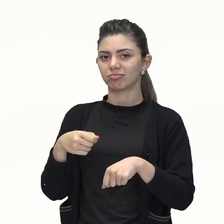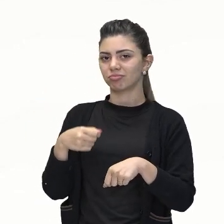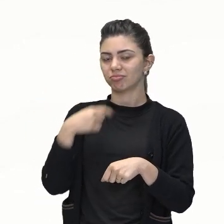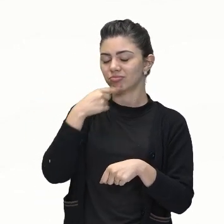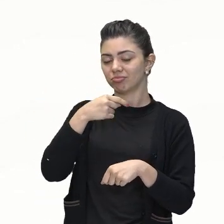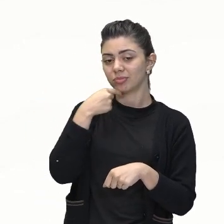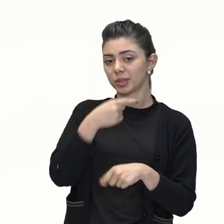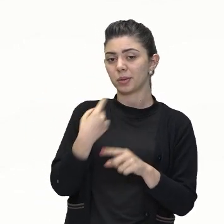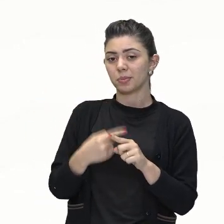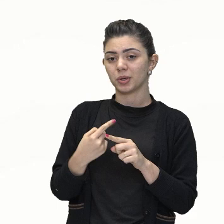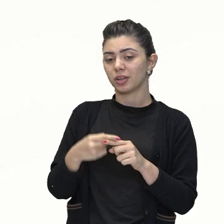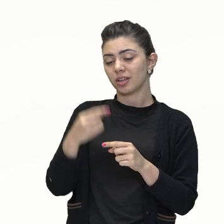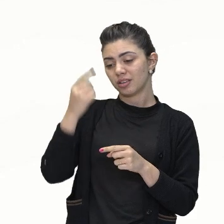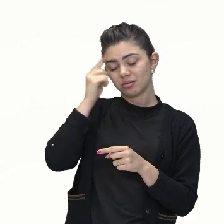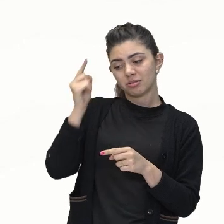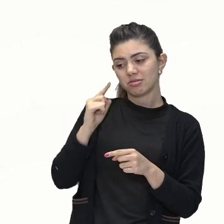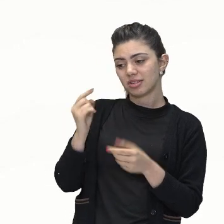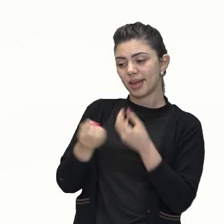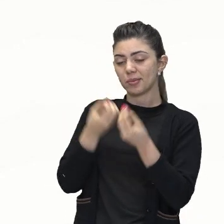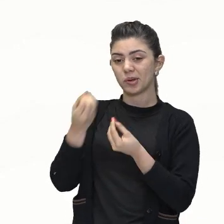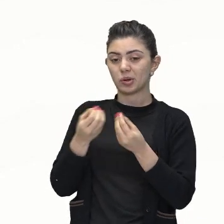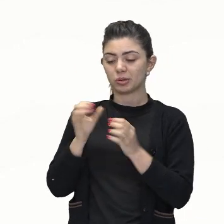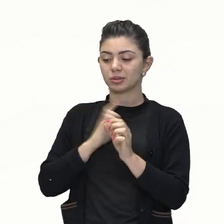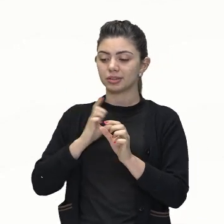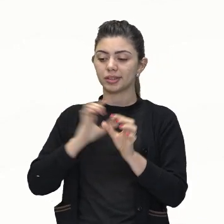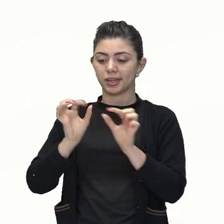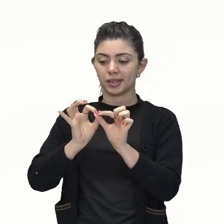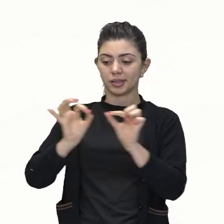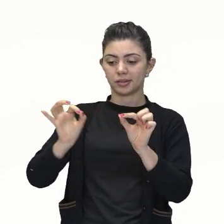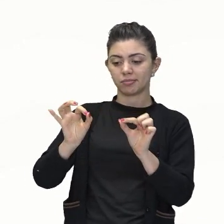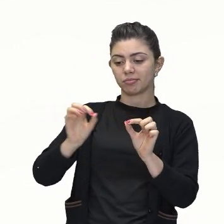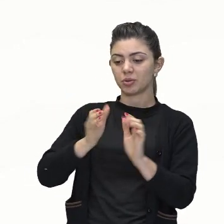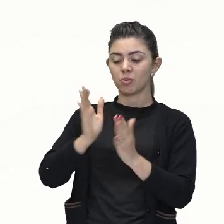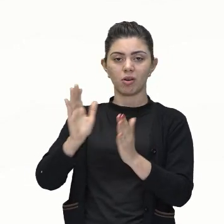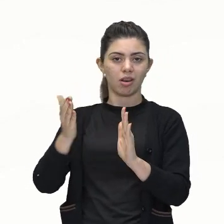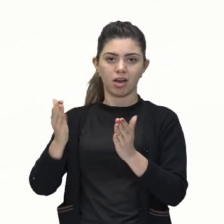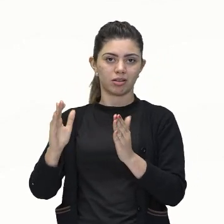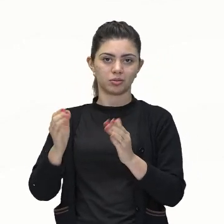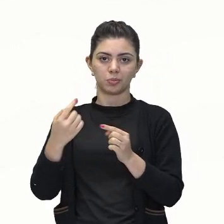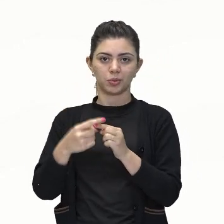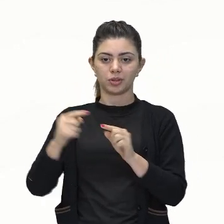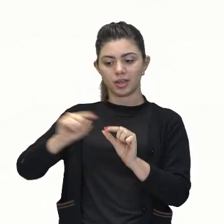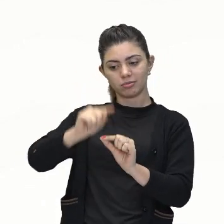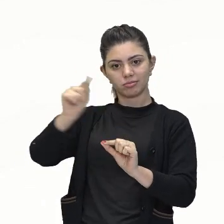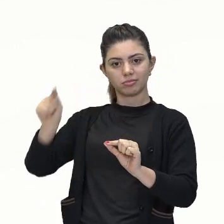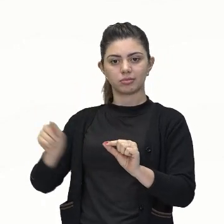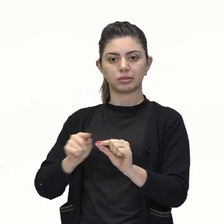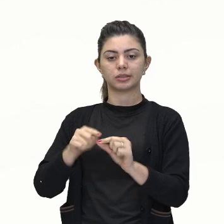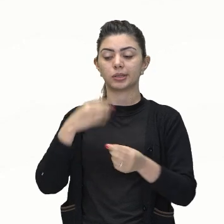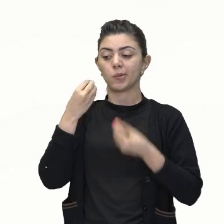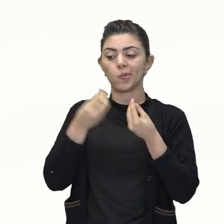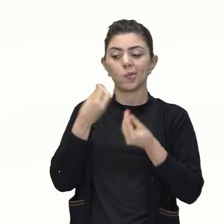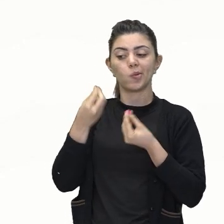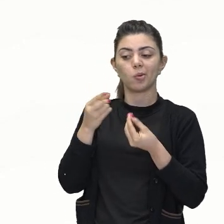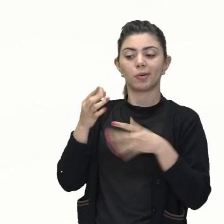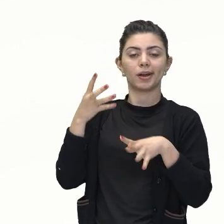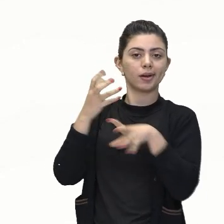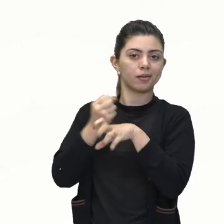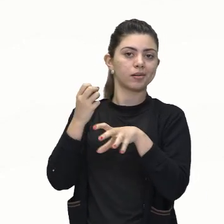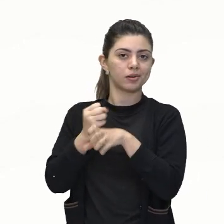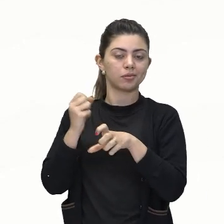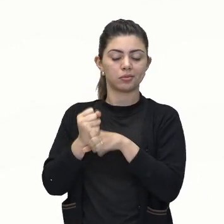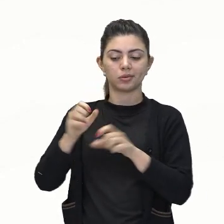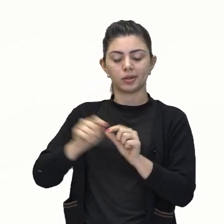não podemos definir a medida dos lados desse tipo de região. Para determinar a medida do comprimento de uma